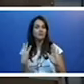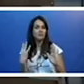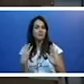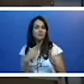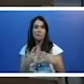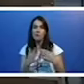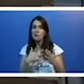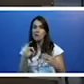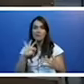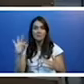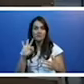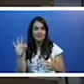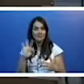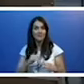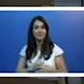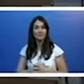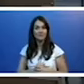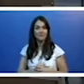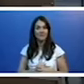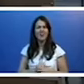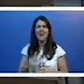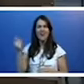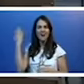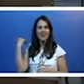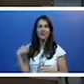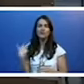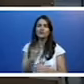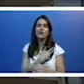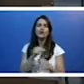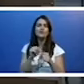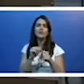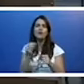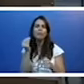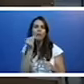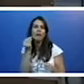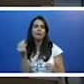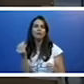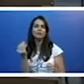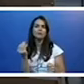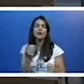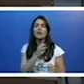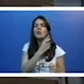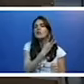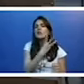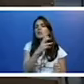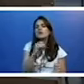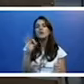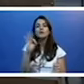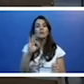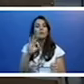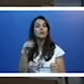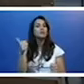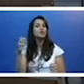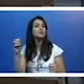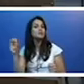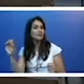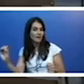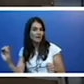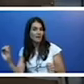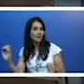antes? A gente fazia testes, por exemplo, 30% de 100. Ah, eu sei